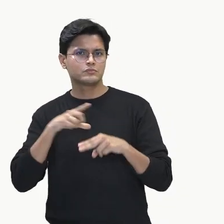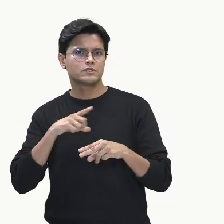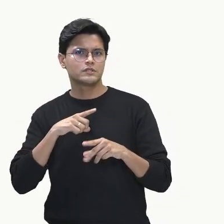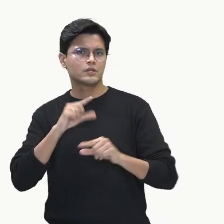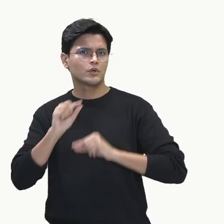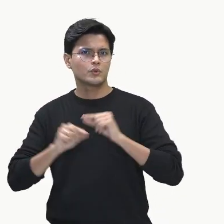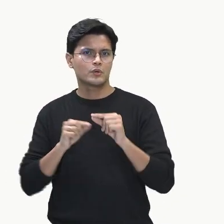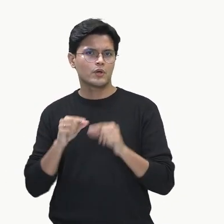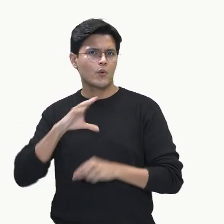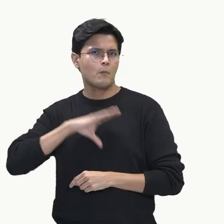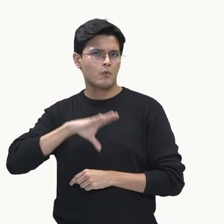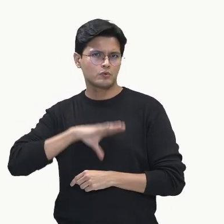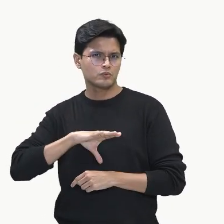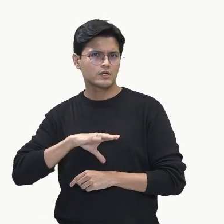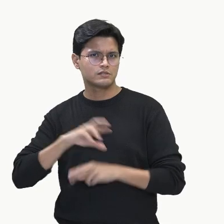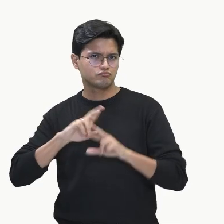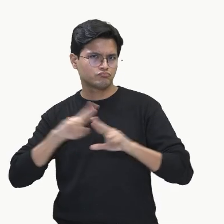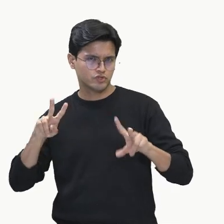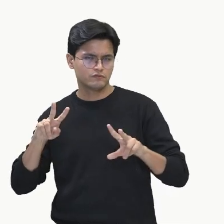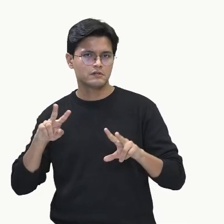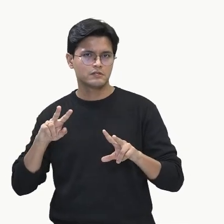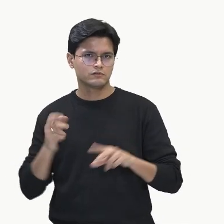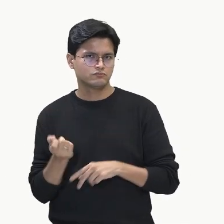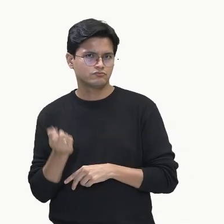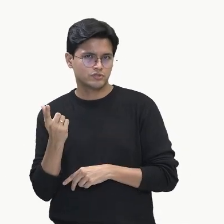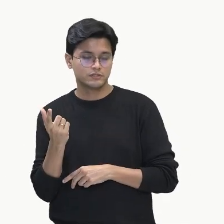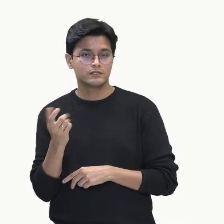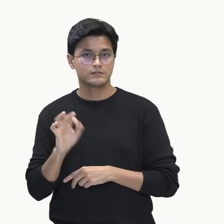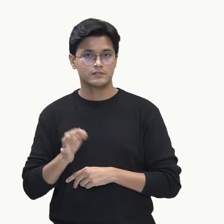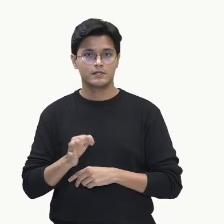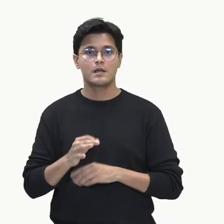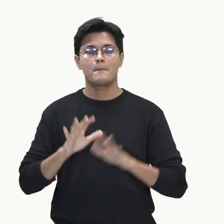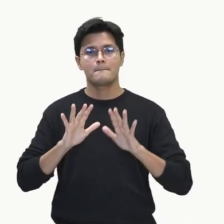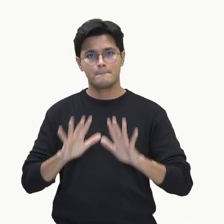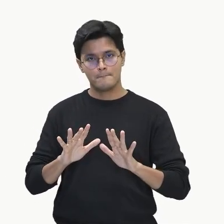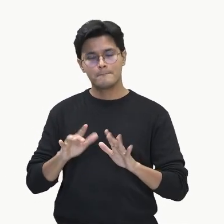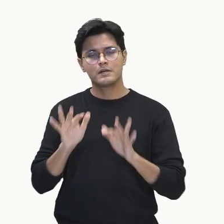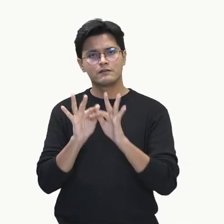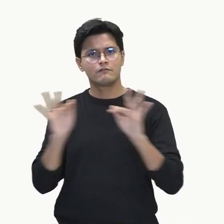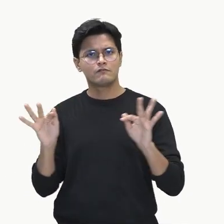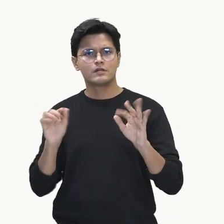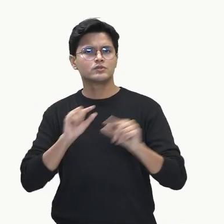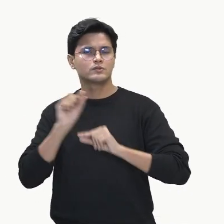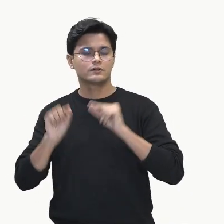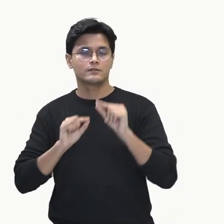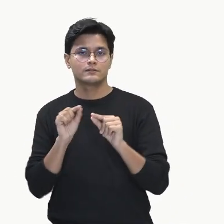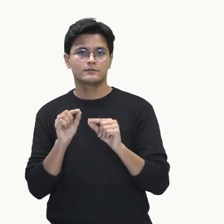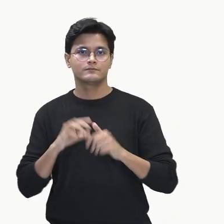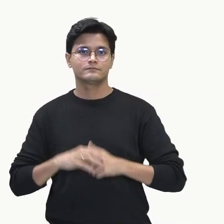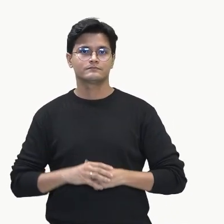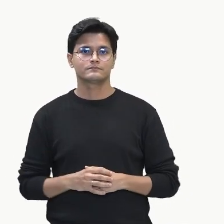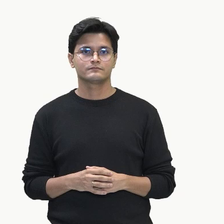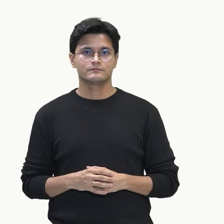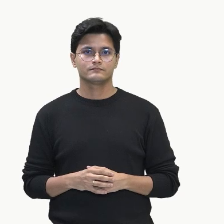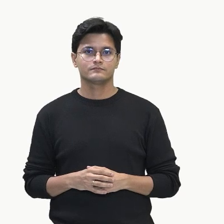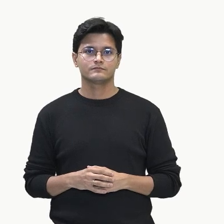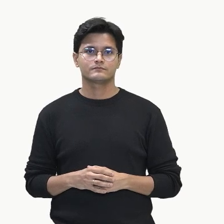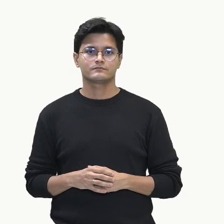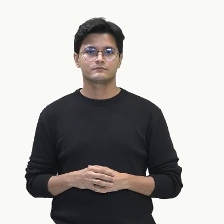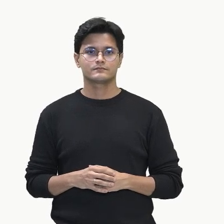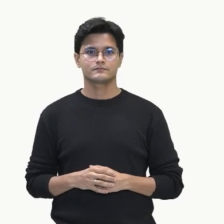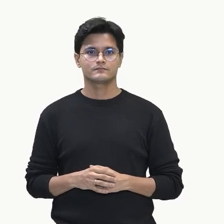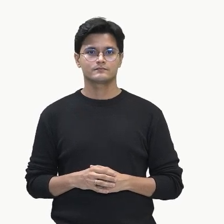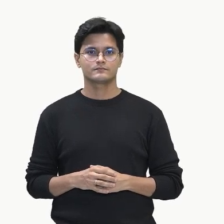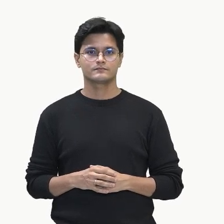um português um pouco diferente daquilo que a gente é acostumado a falar, mas ele diz assim, olha, ele fala assim, quer estejamos